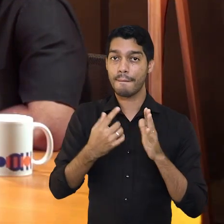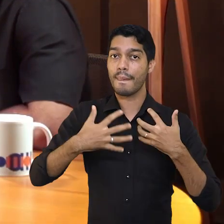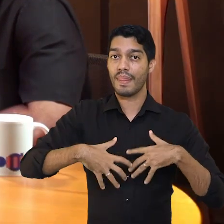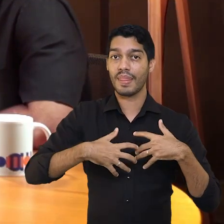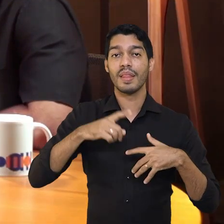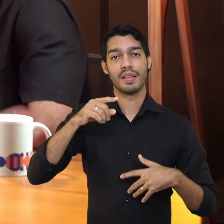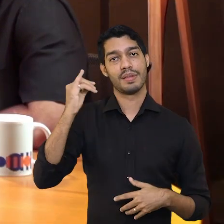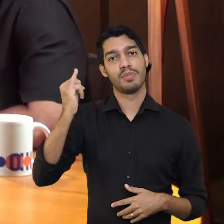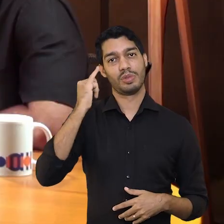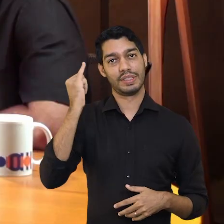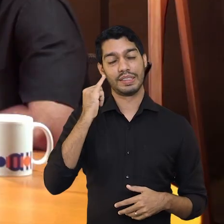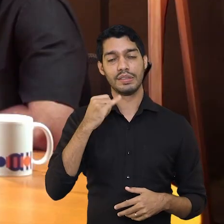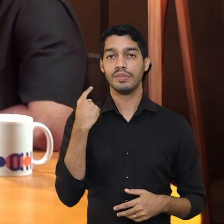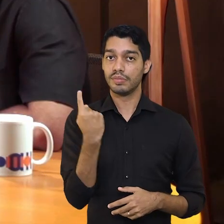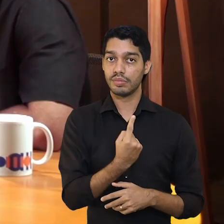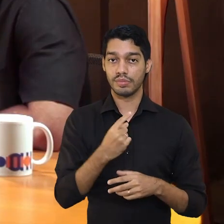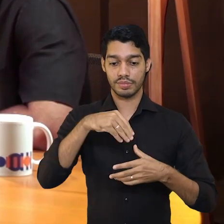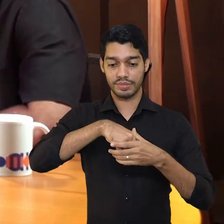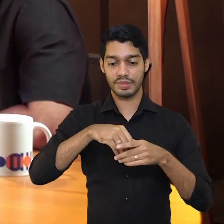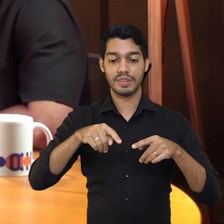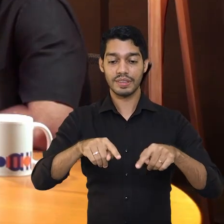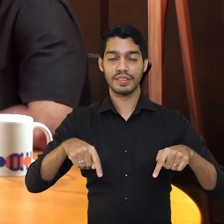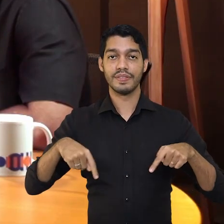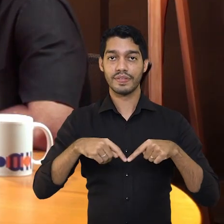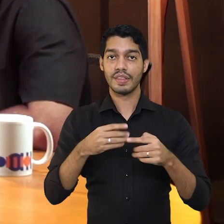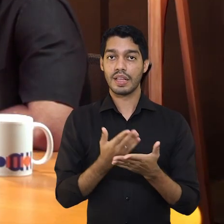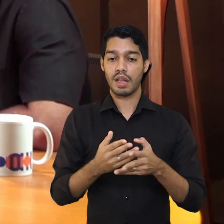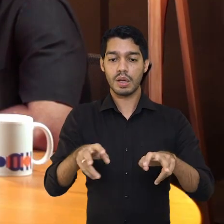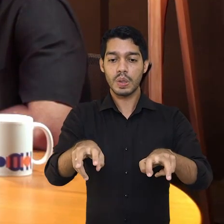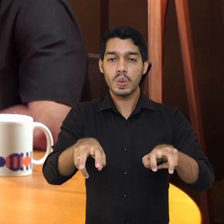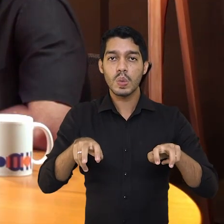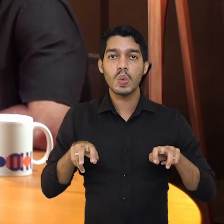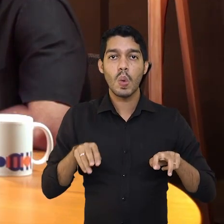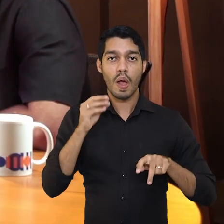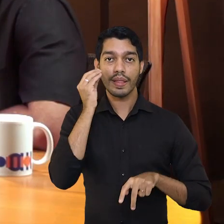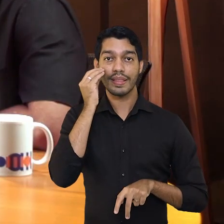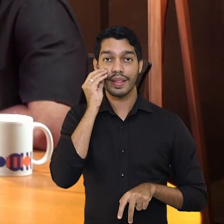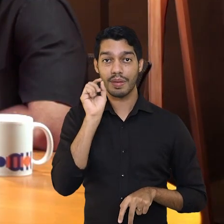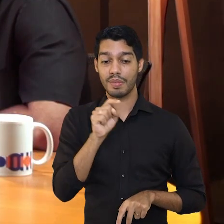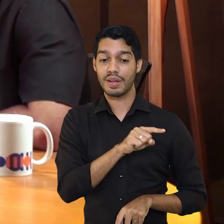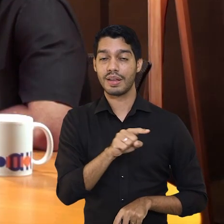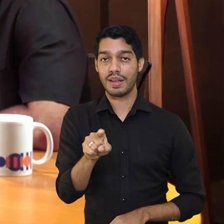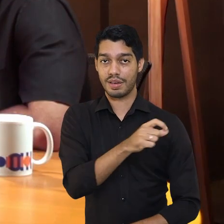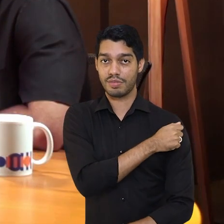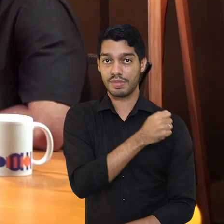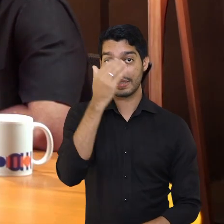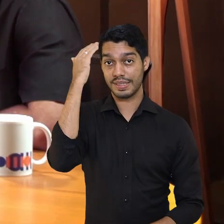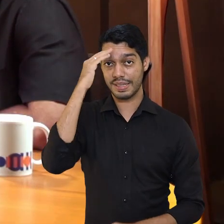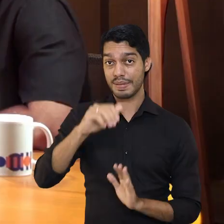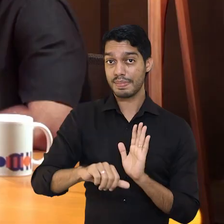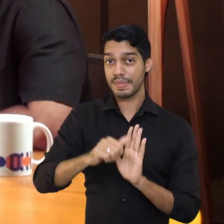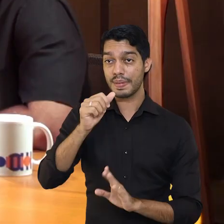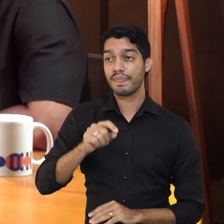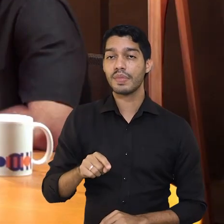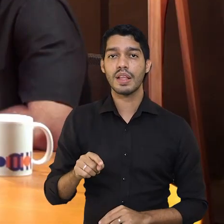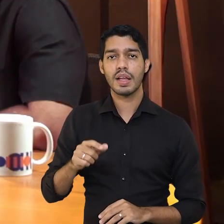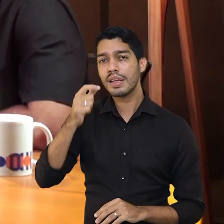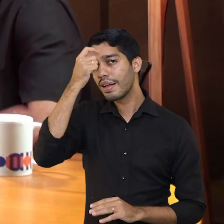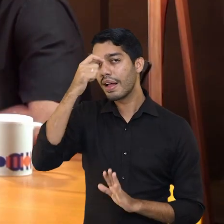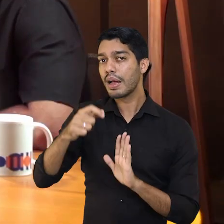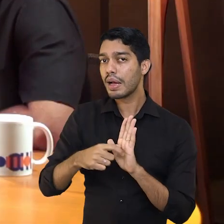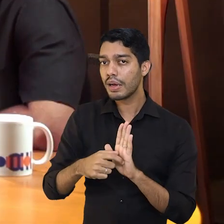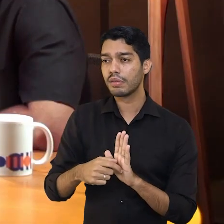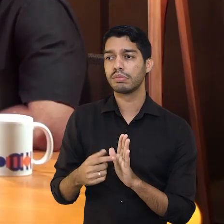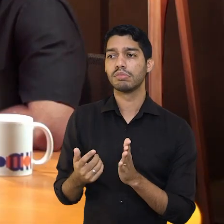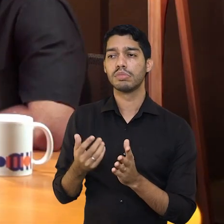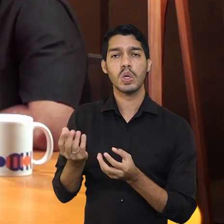você trouxe é ótima. E sim, dentro da sala de aula, o que a gente tenta fazer é com que esses alunos entendam, primeiramente, o que é a inteligência